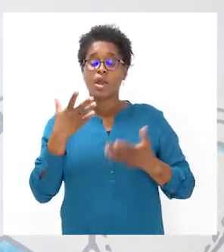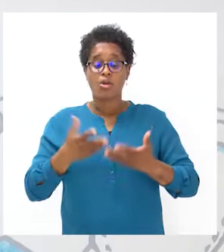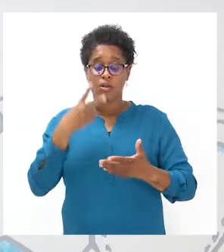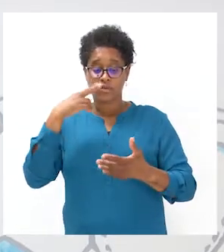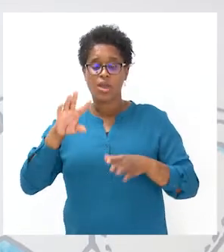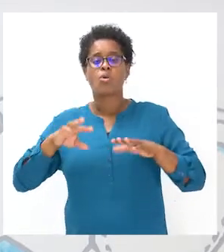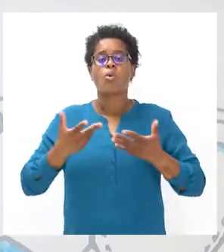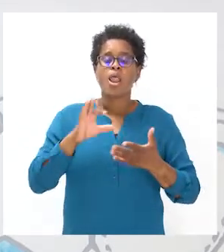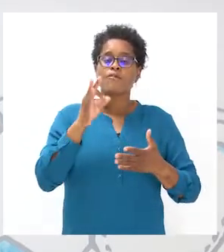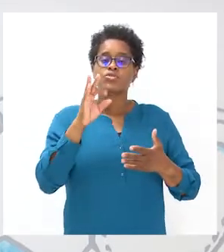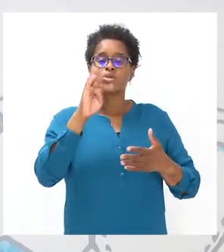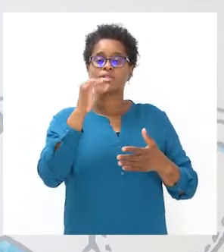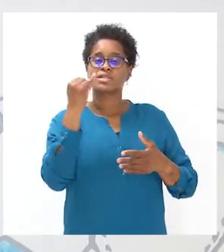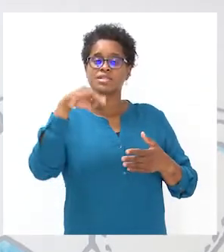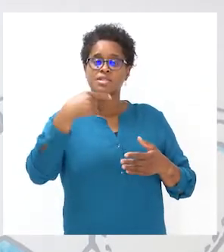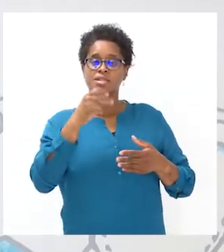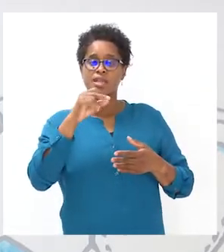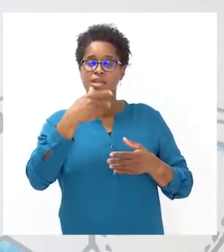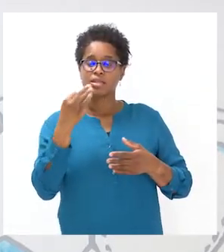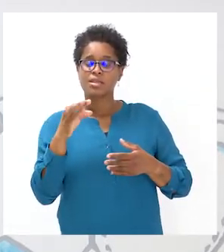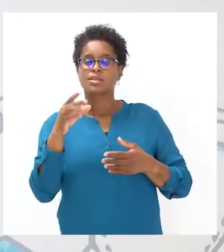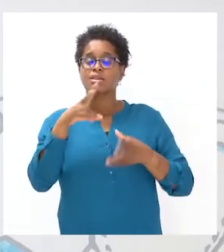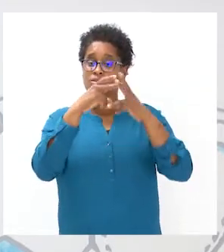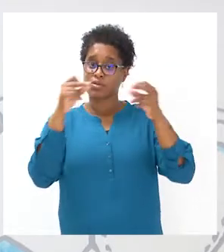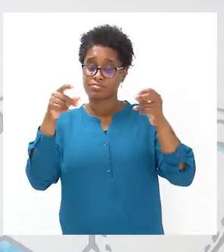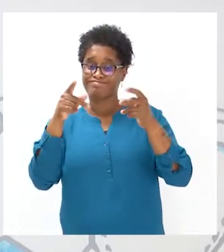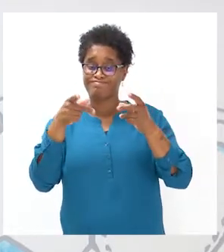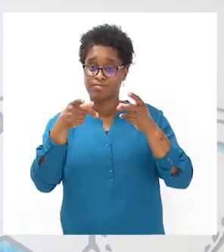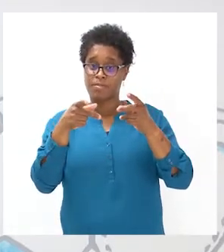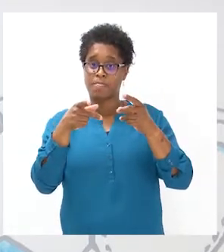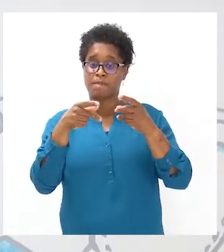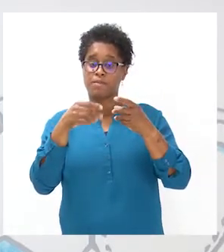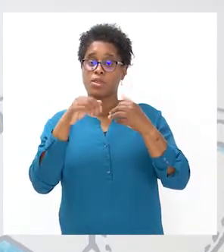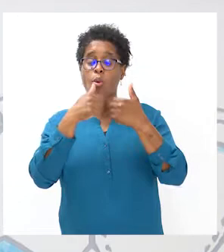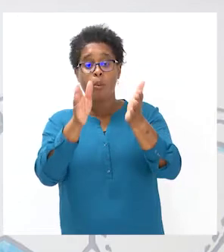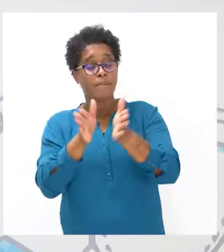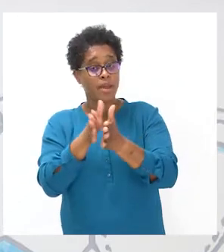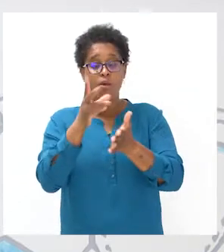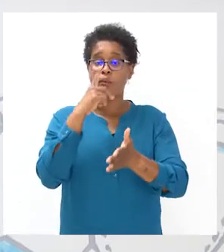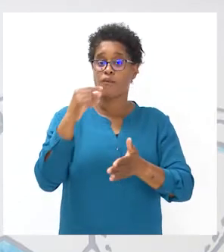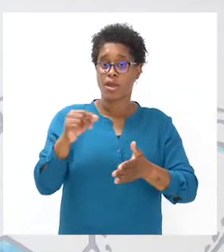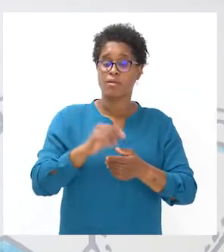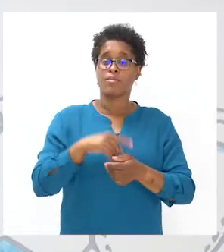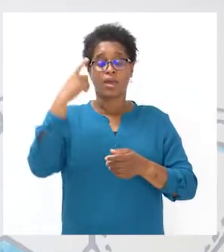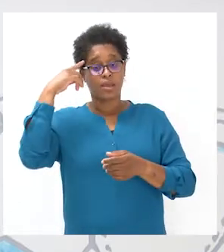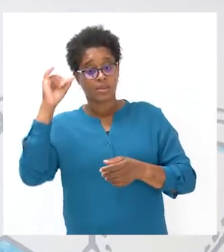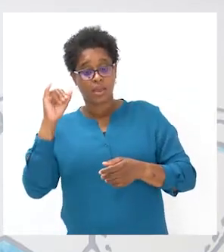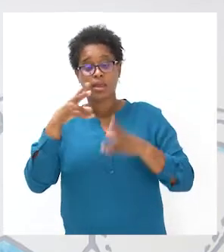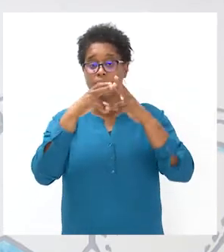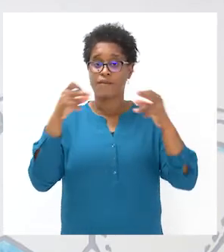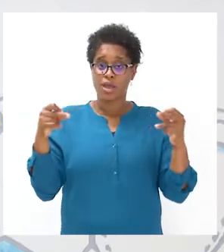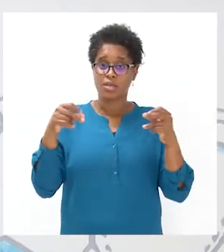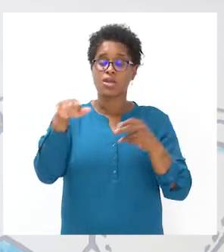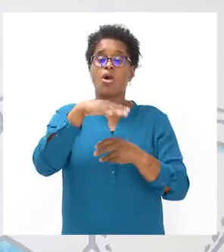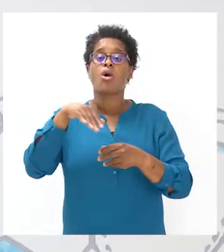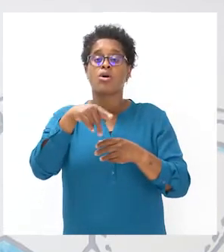é a função sintática das expressões que complementam o verbo, a ideia da frase